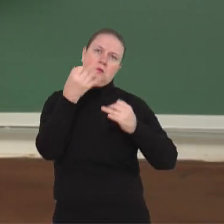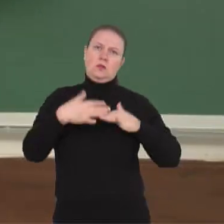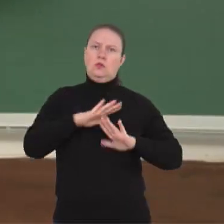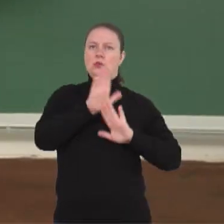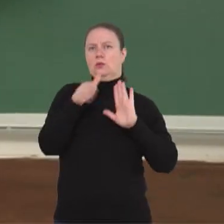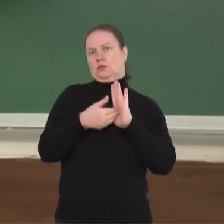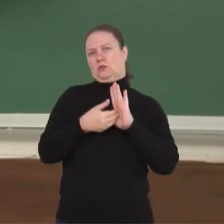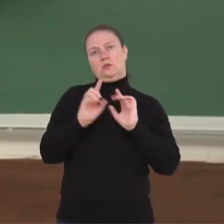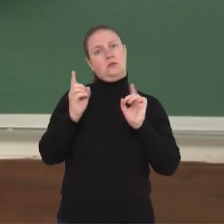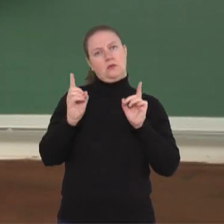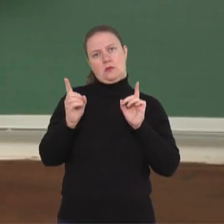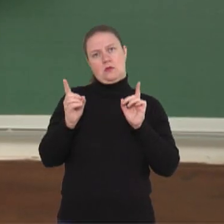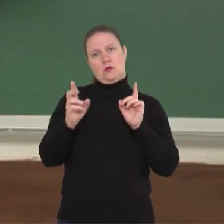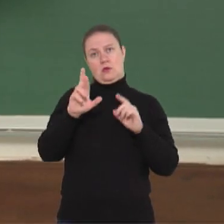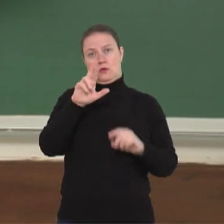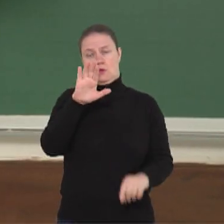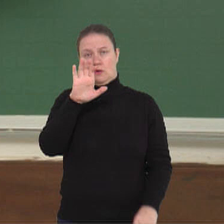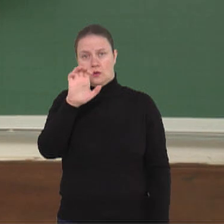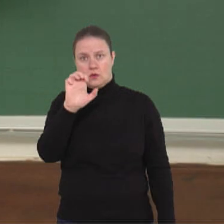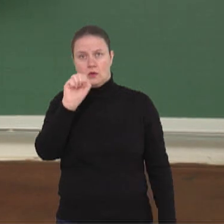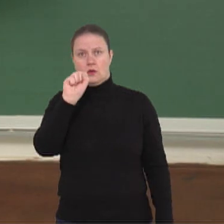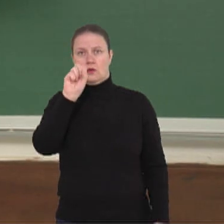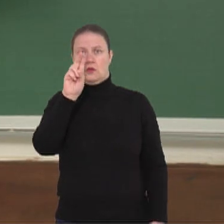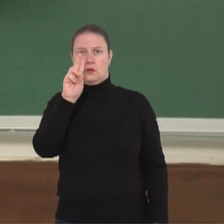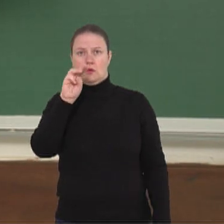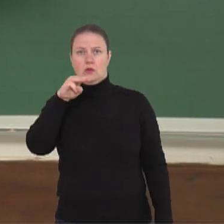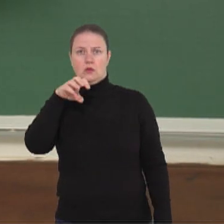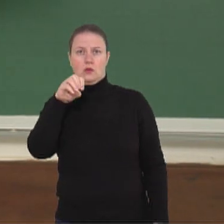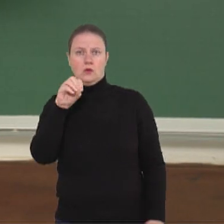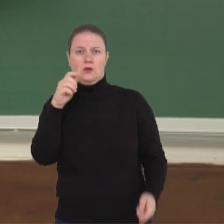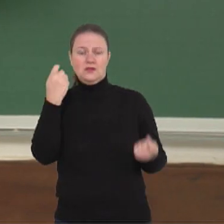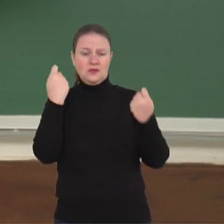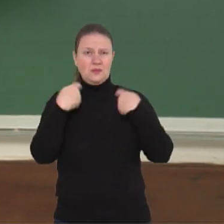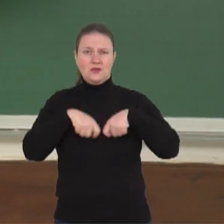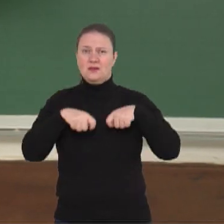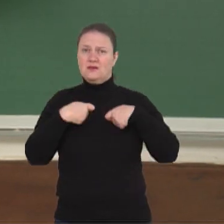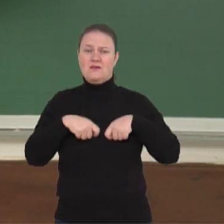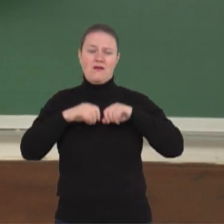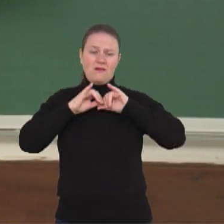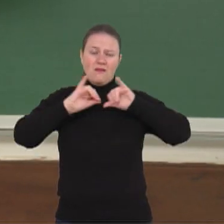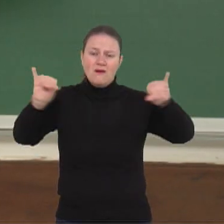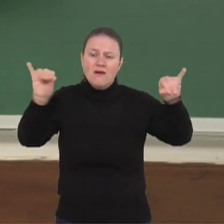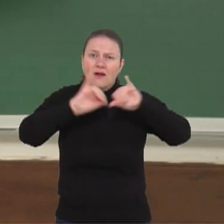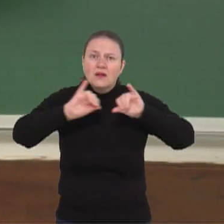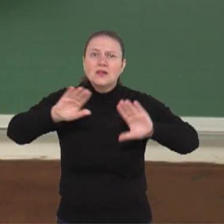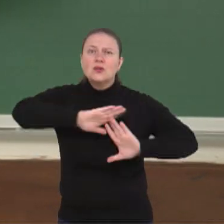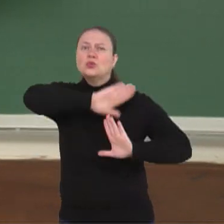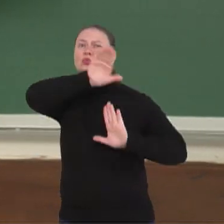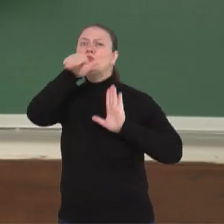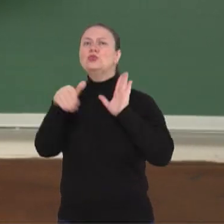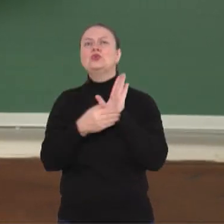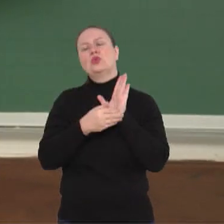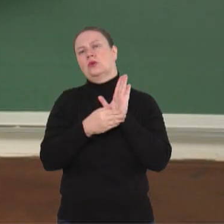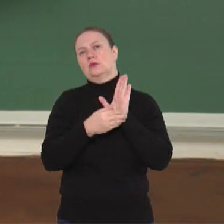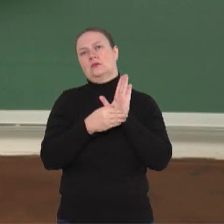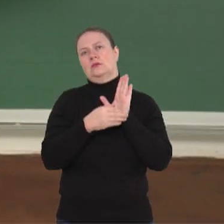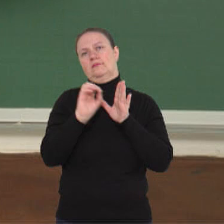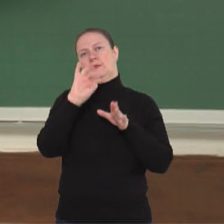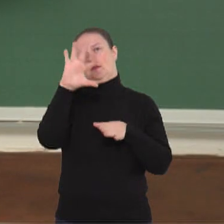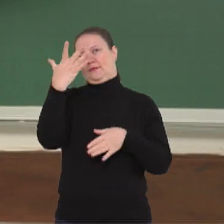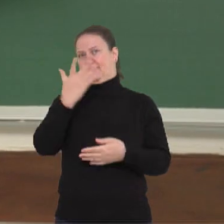resumo, você obrigatoriamente, um resumo do filme, você teria que dar spoiler. Você teria que contar o final, porque é um